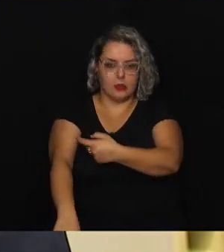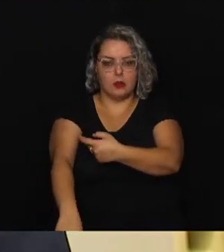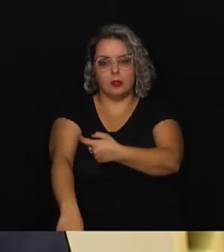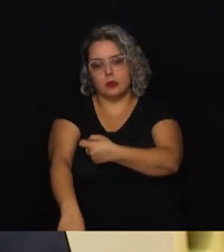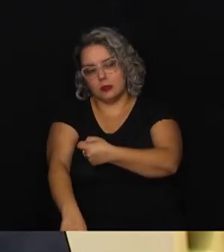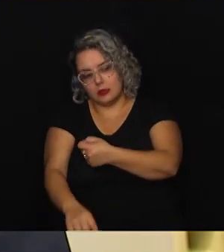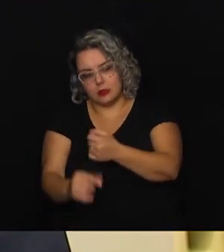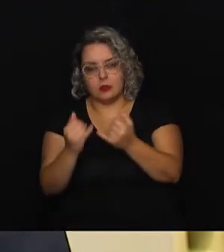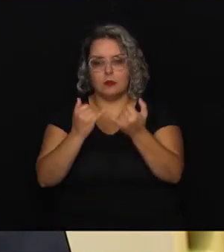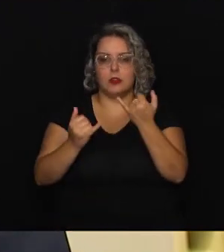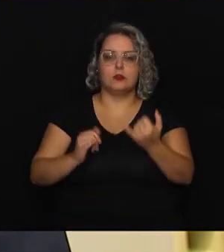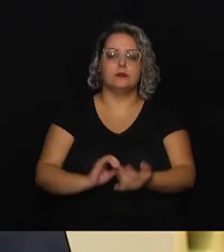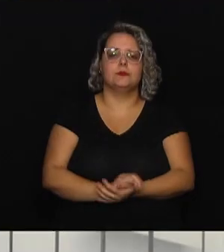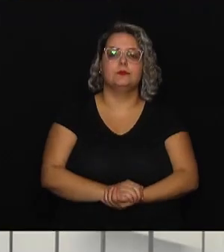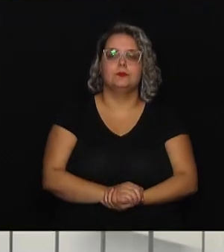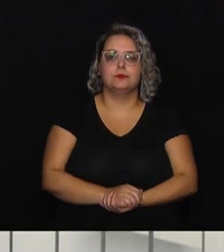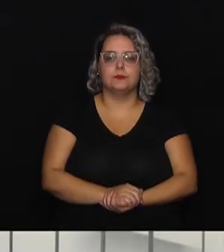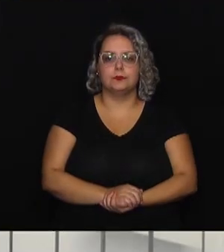anestesia.